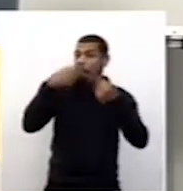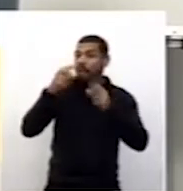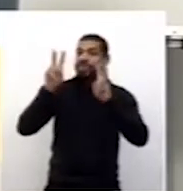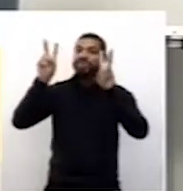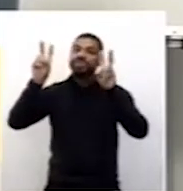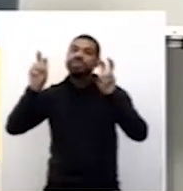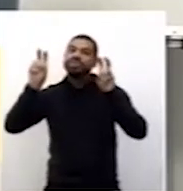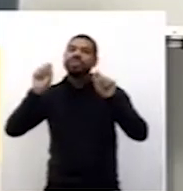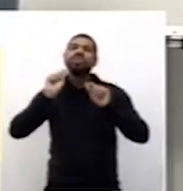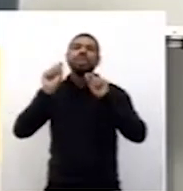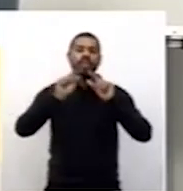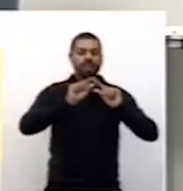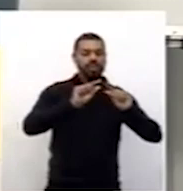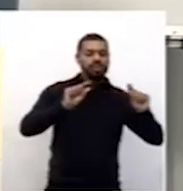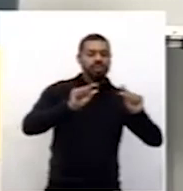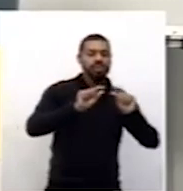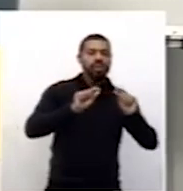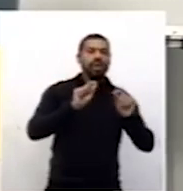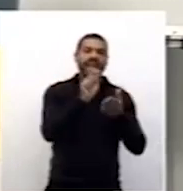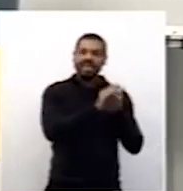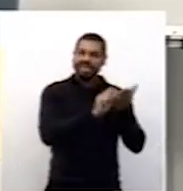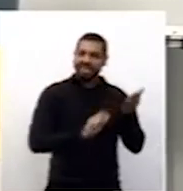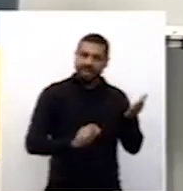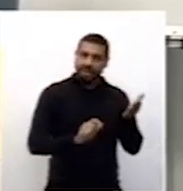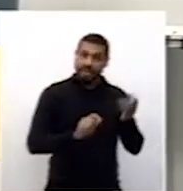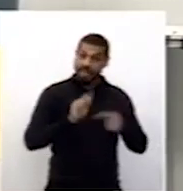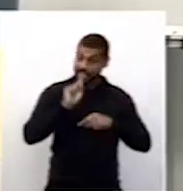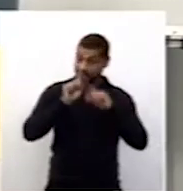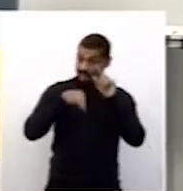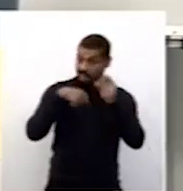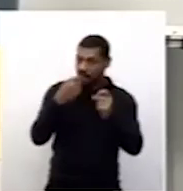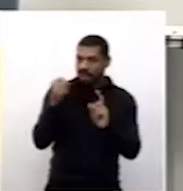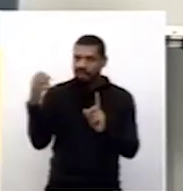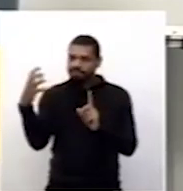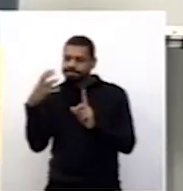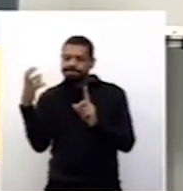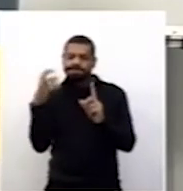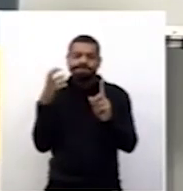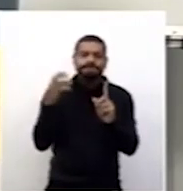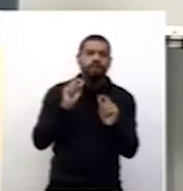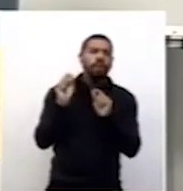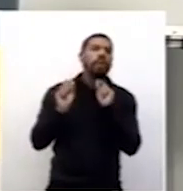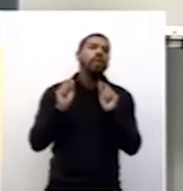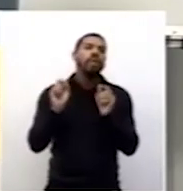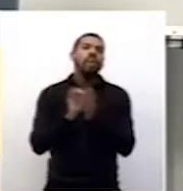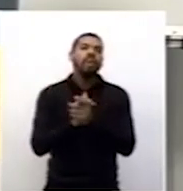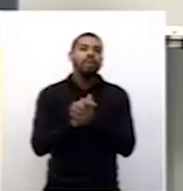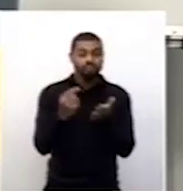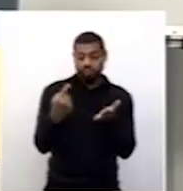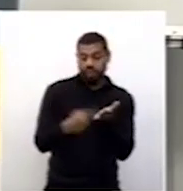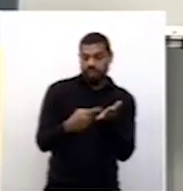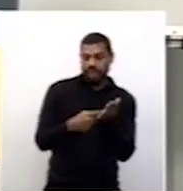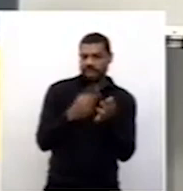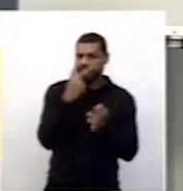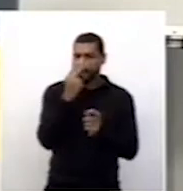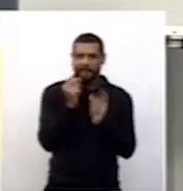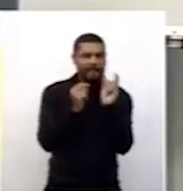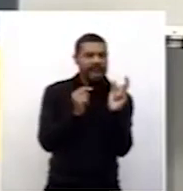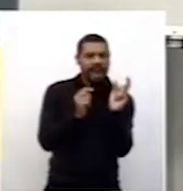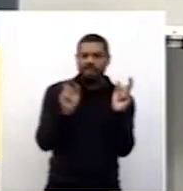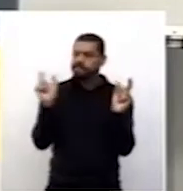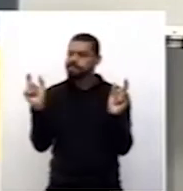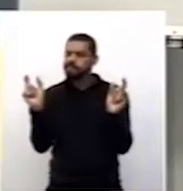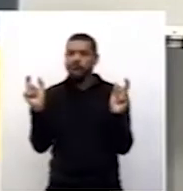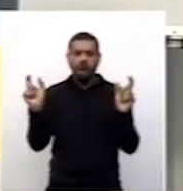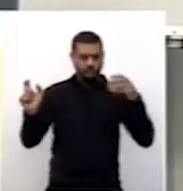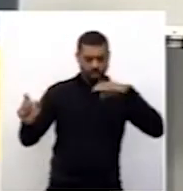fonte para descobrir o gênero. Depois nós fazemos as inferências. Usamos o quê? Os cognatos, que são as palavras que são